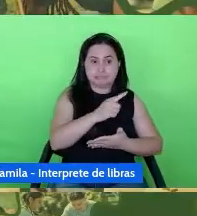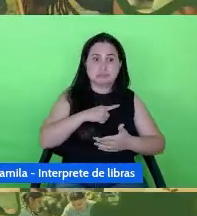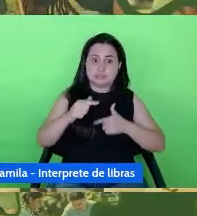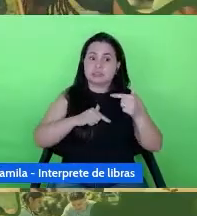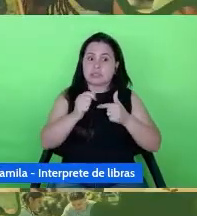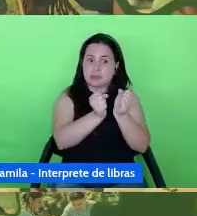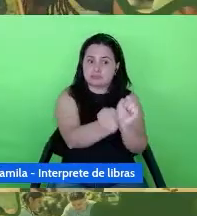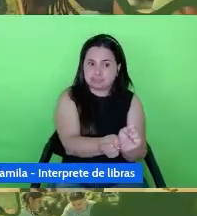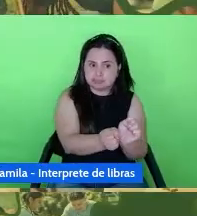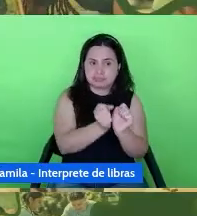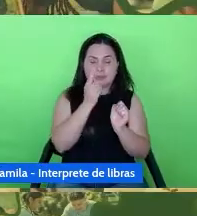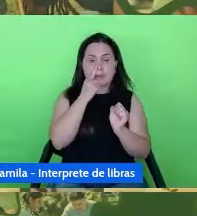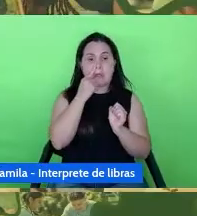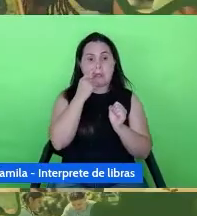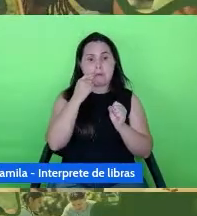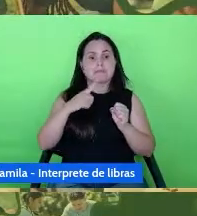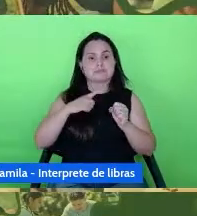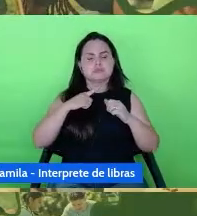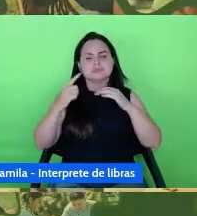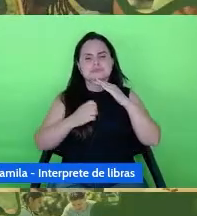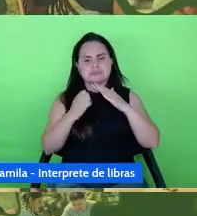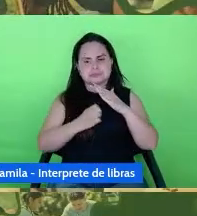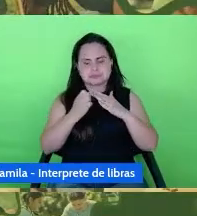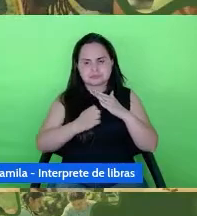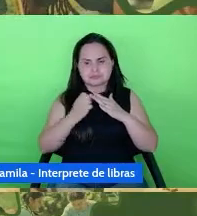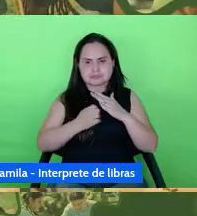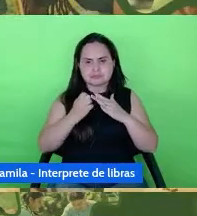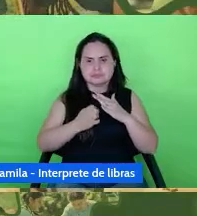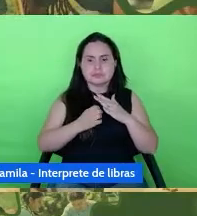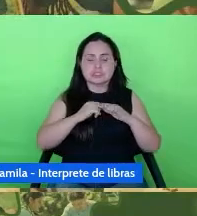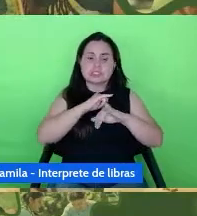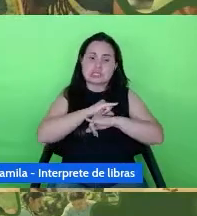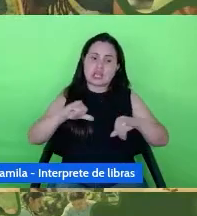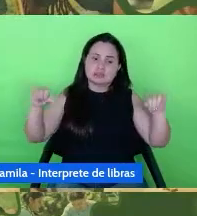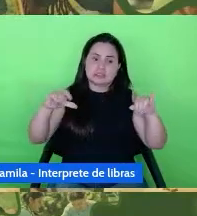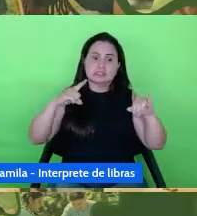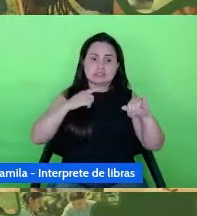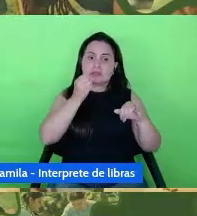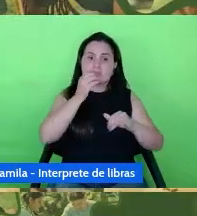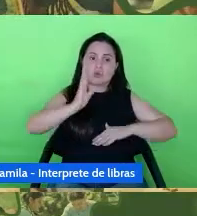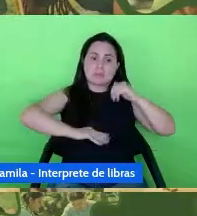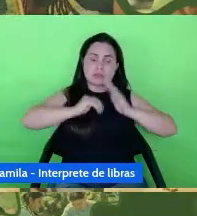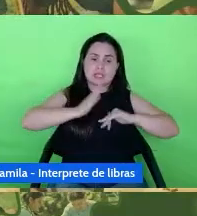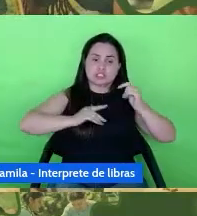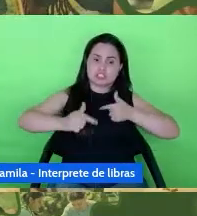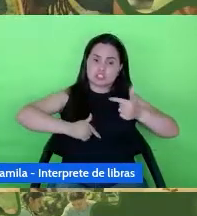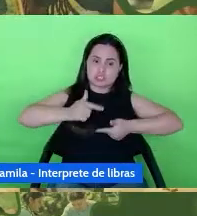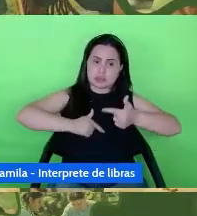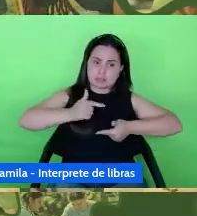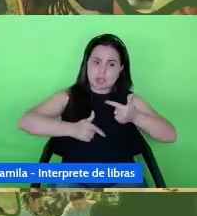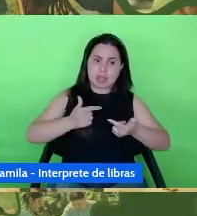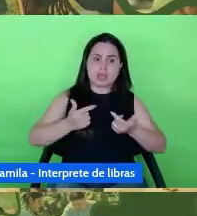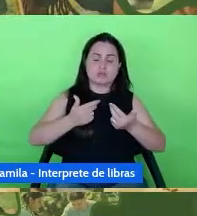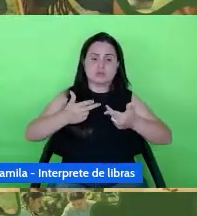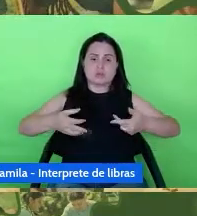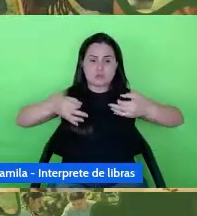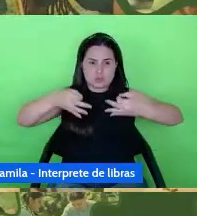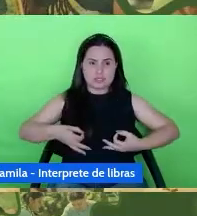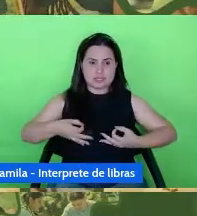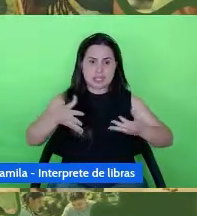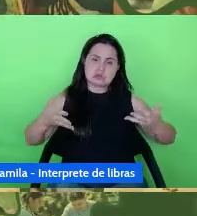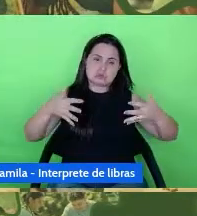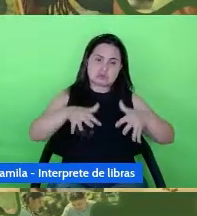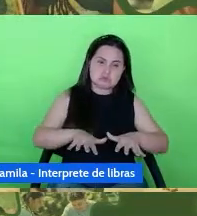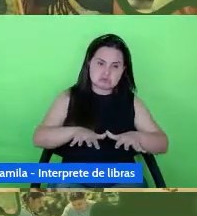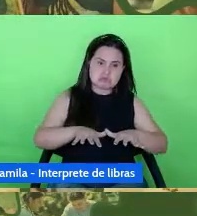escravo. Então, tem empresas que dizem que têm boas práticas de trabalho decente, trabalho inclusivo,